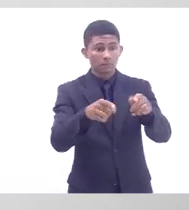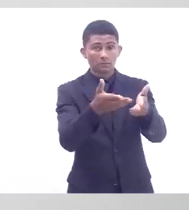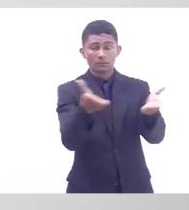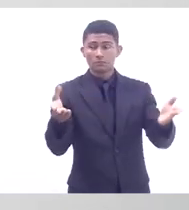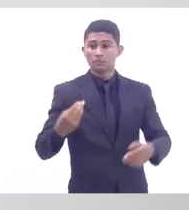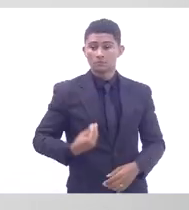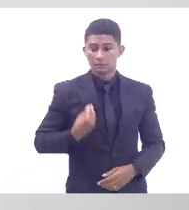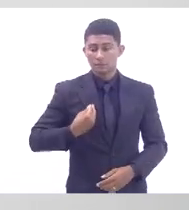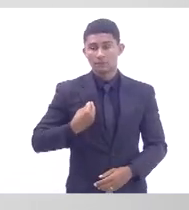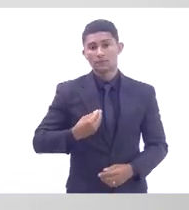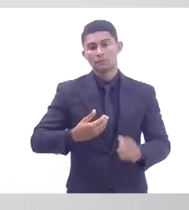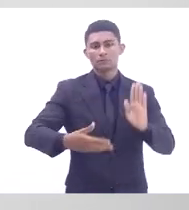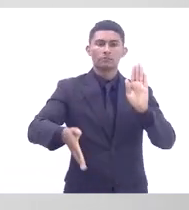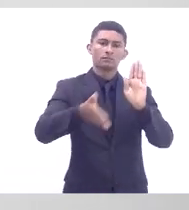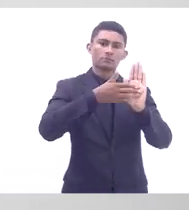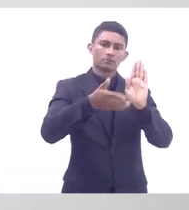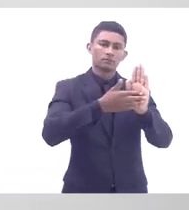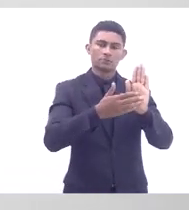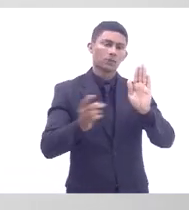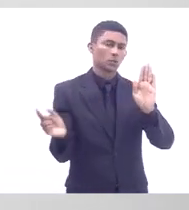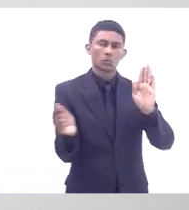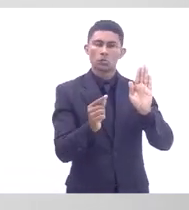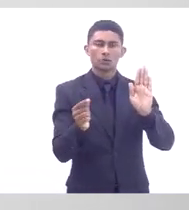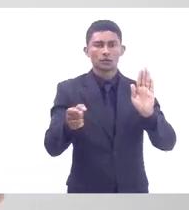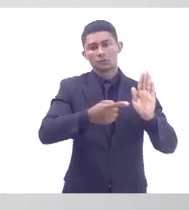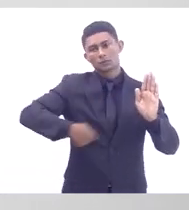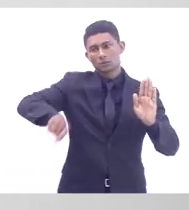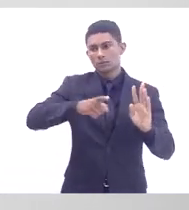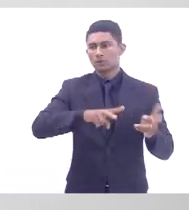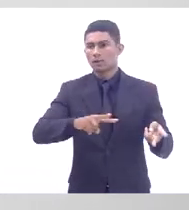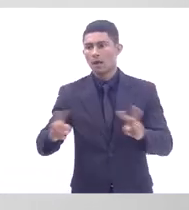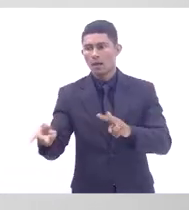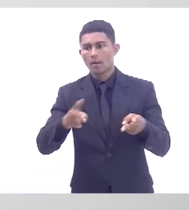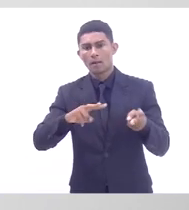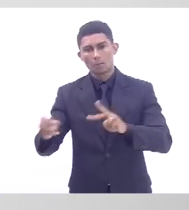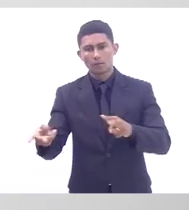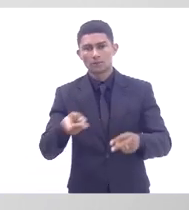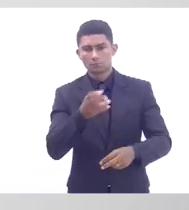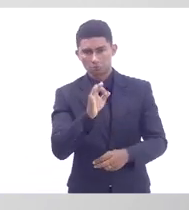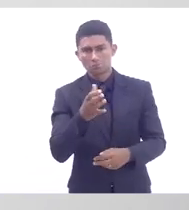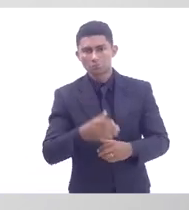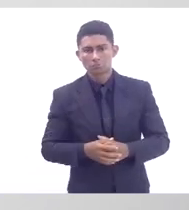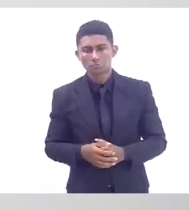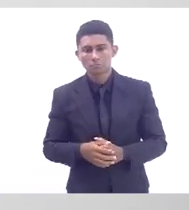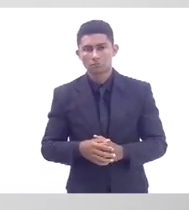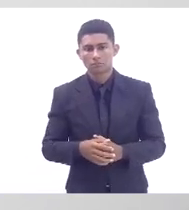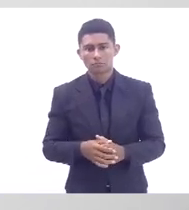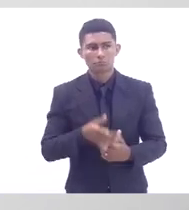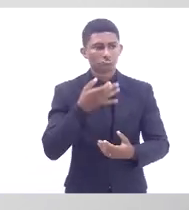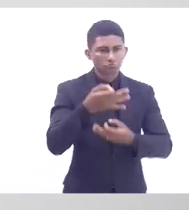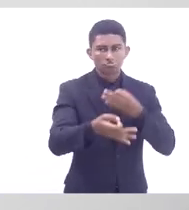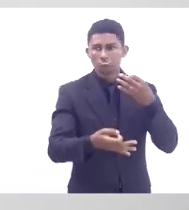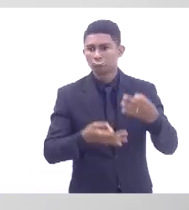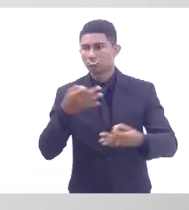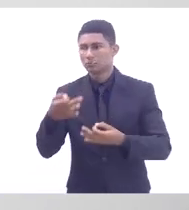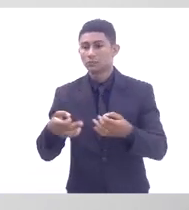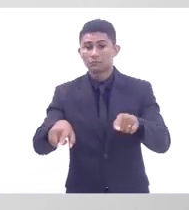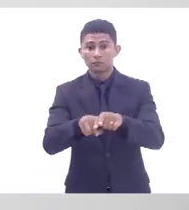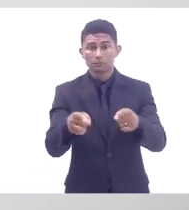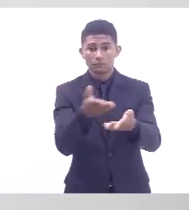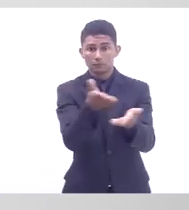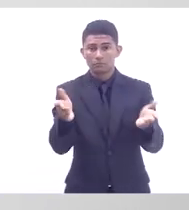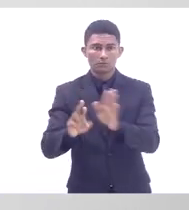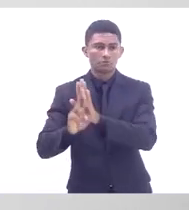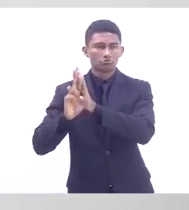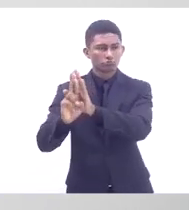eu quero propor que a gente faça o encaminhamento de cada uma das Lendas das representações